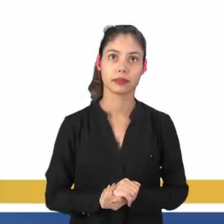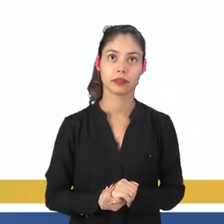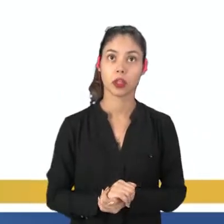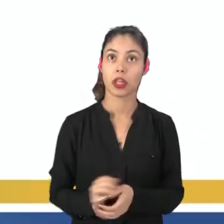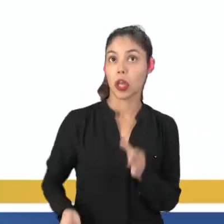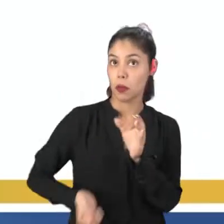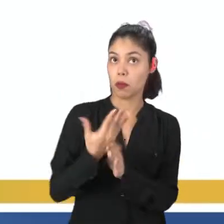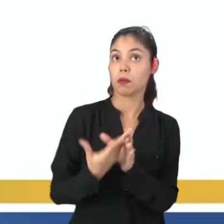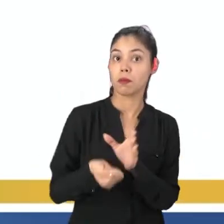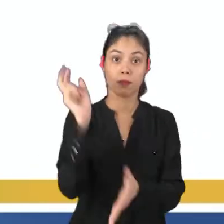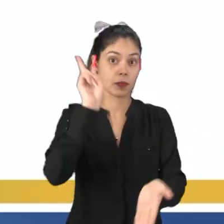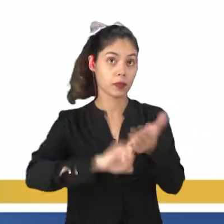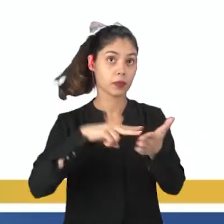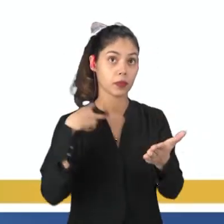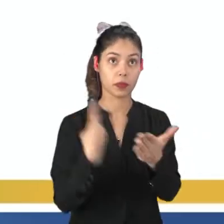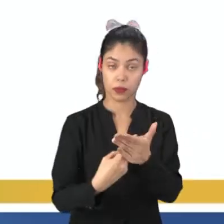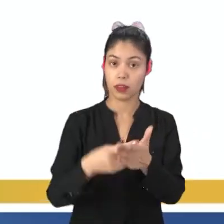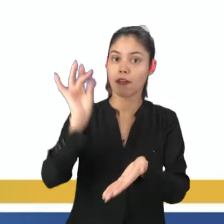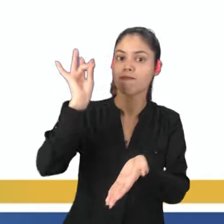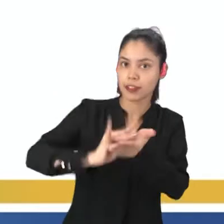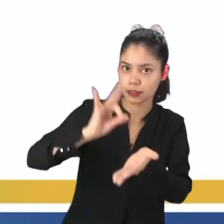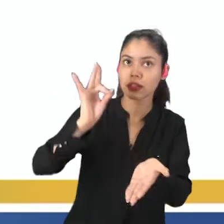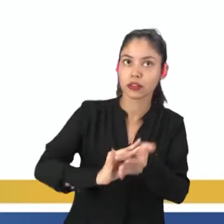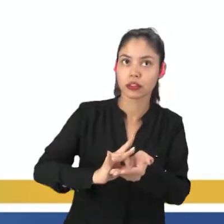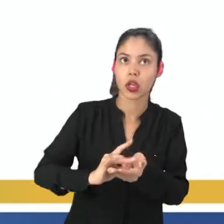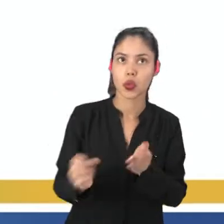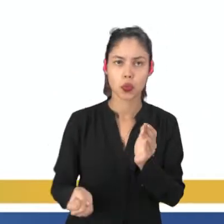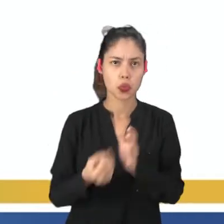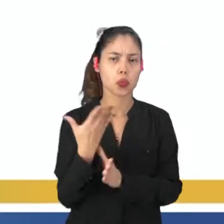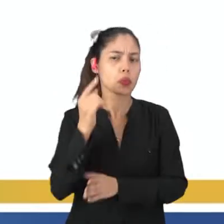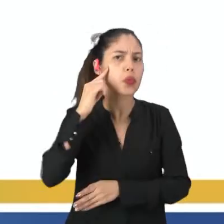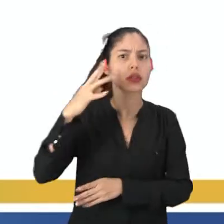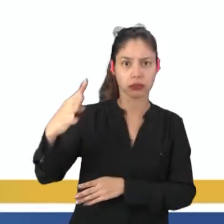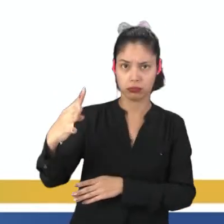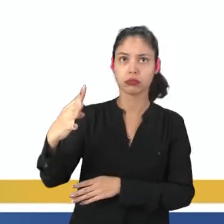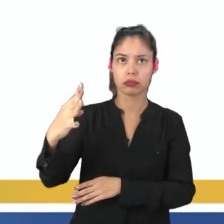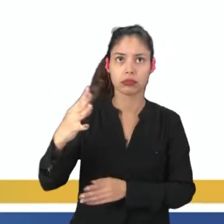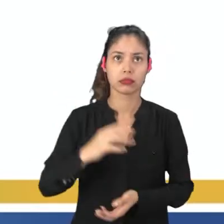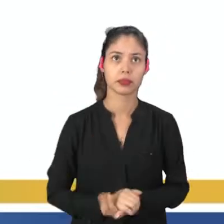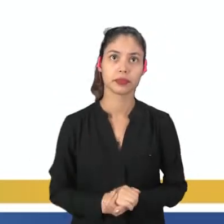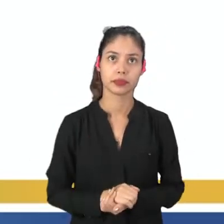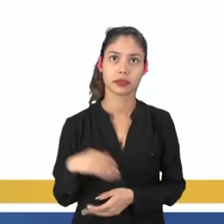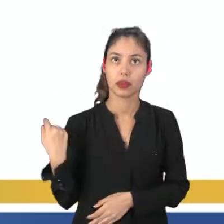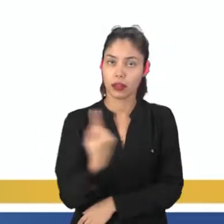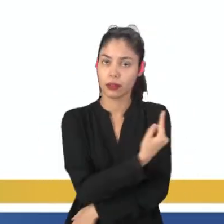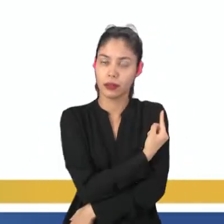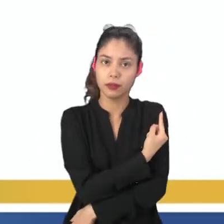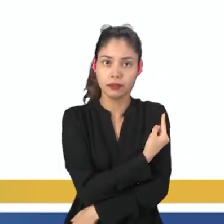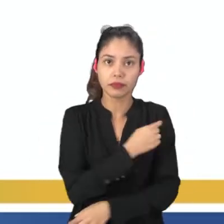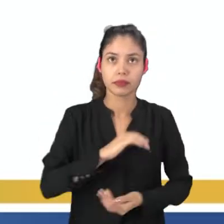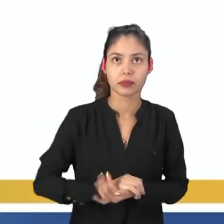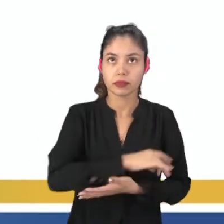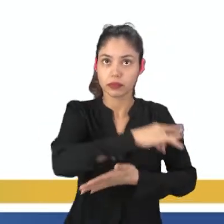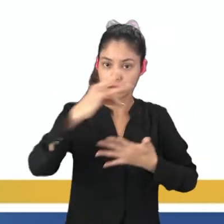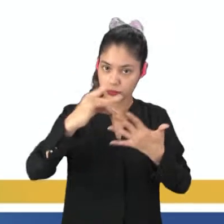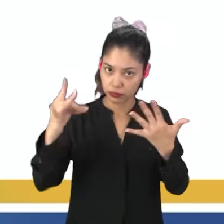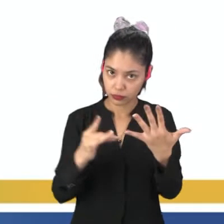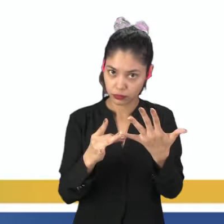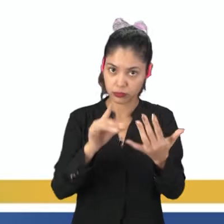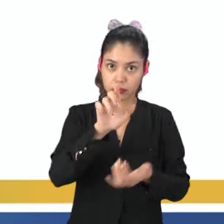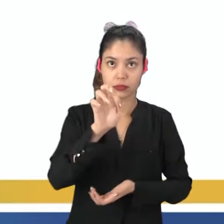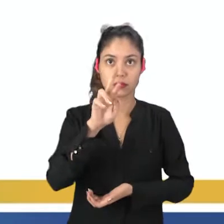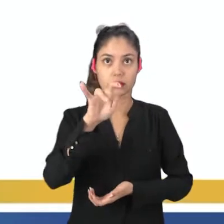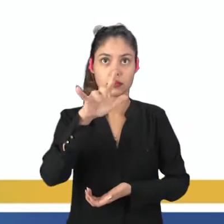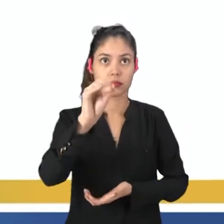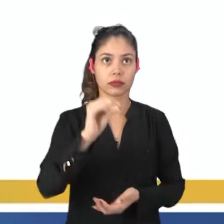que traduz a realidade de uma forma criativa. Estamos assim perante de um recurso